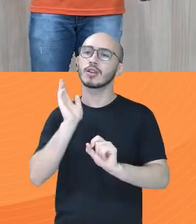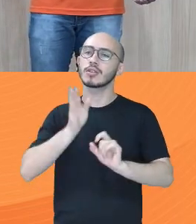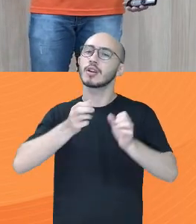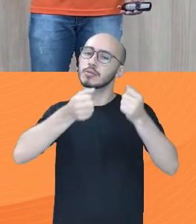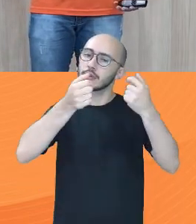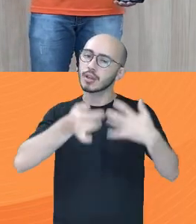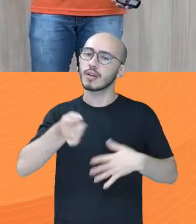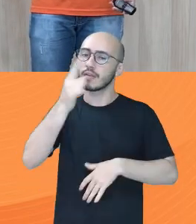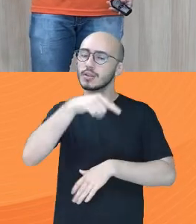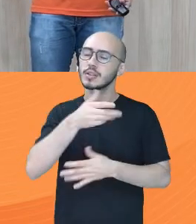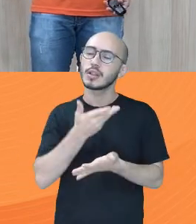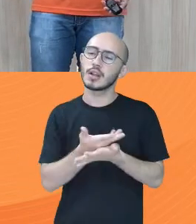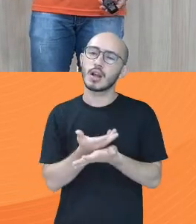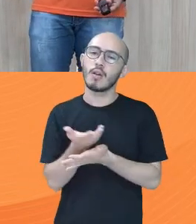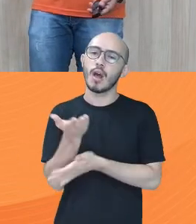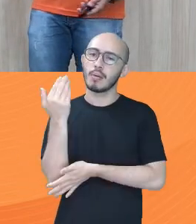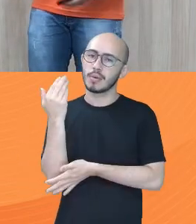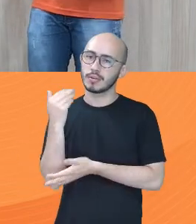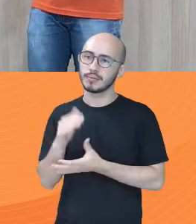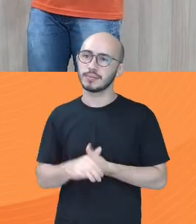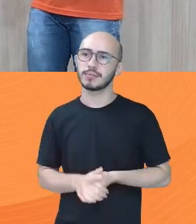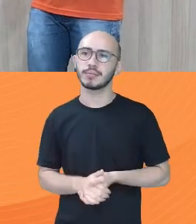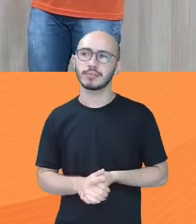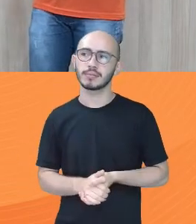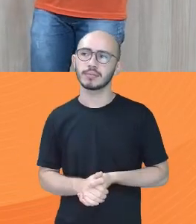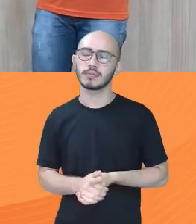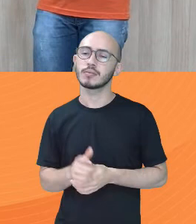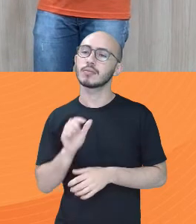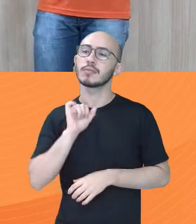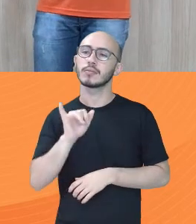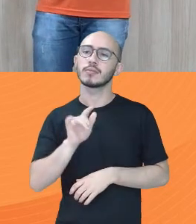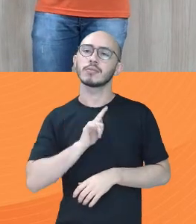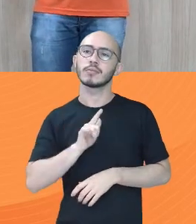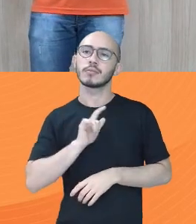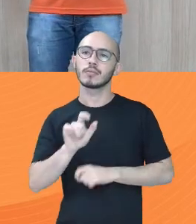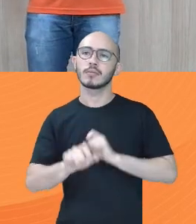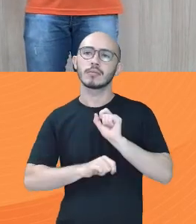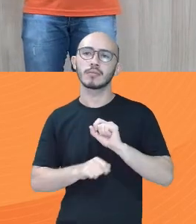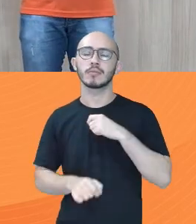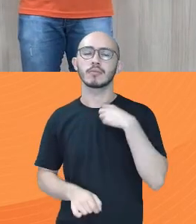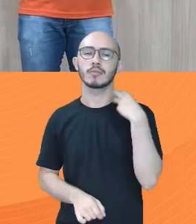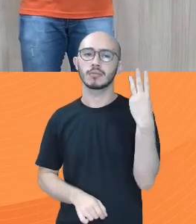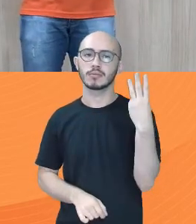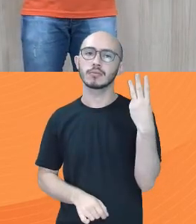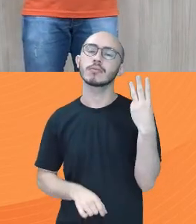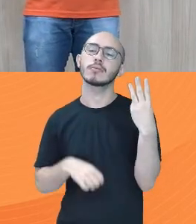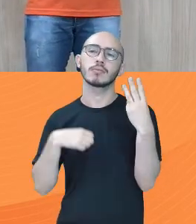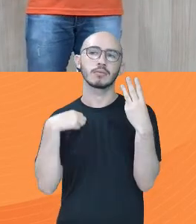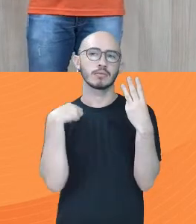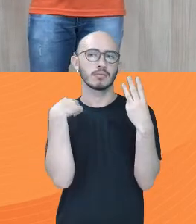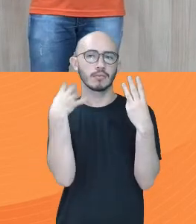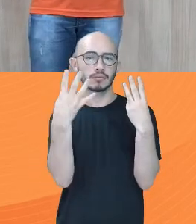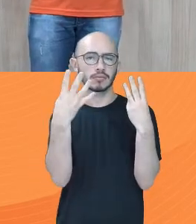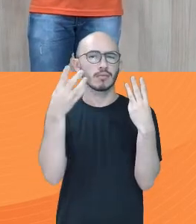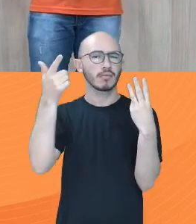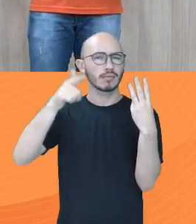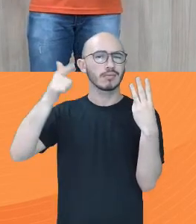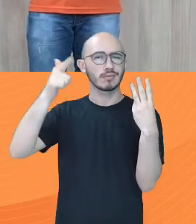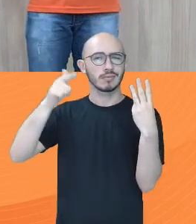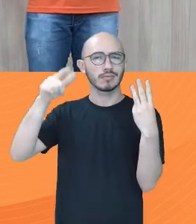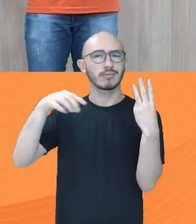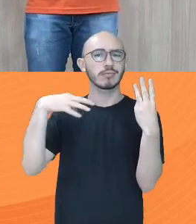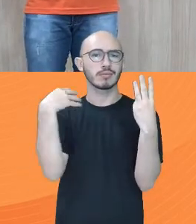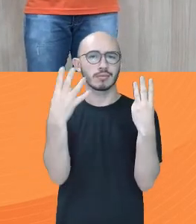vocês nas aulas anteriores, certo? Então, se eu tenho que o 3, ele aparece aí 4 vezes,